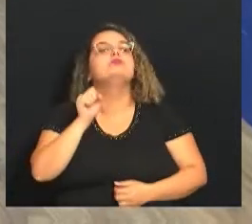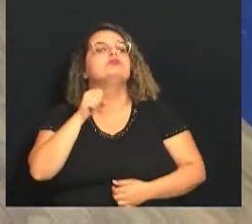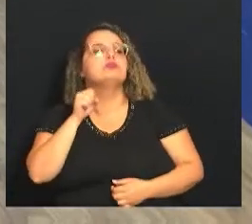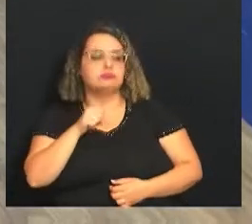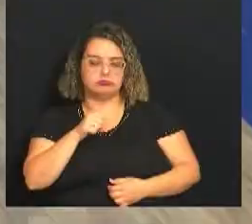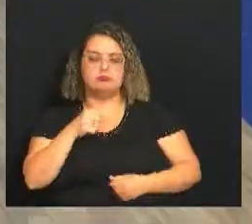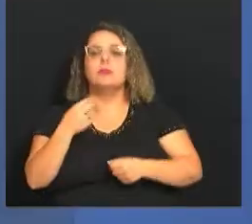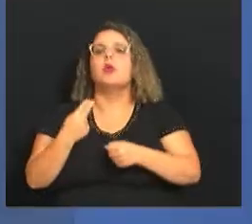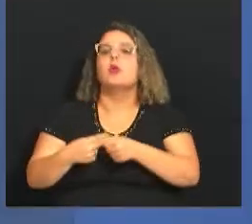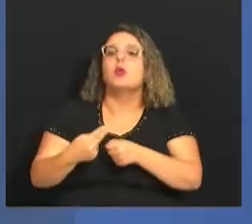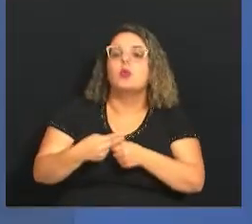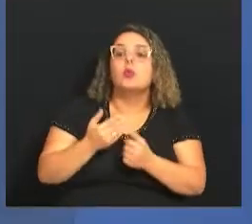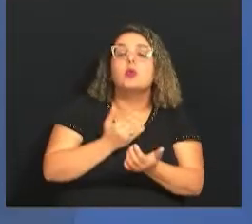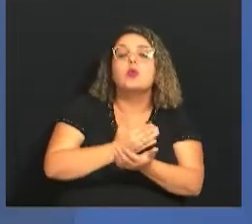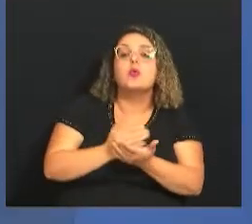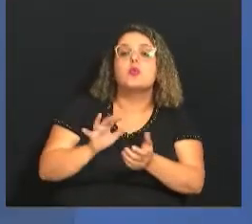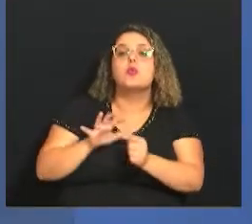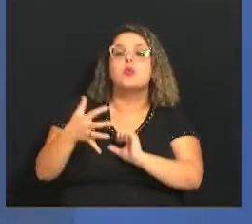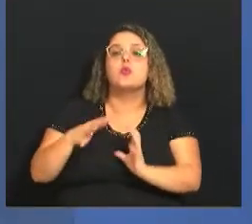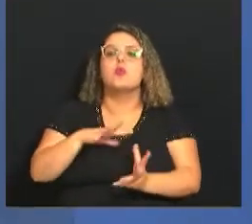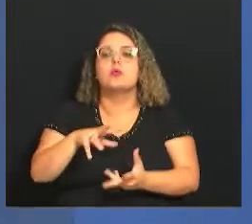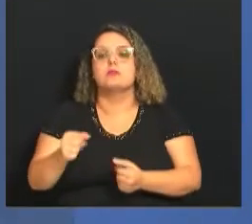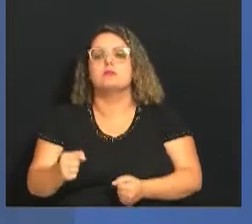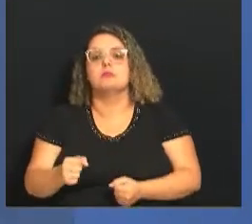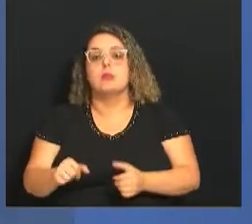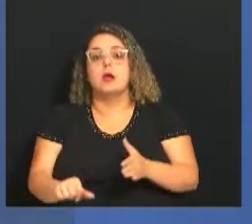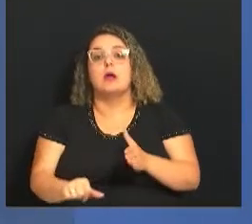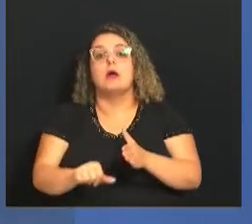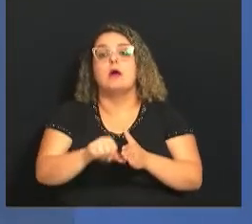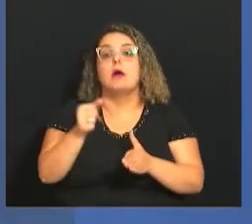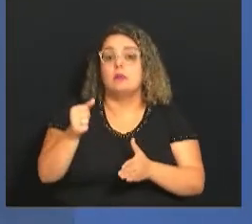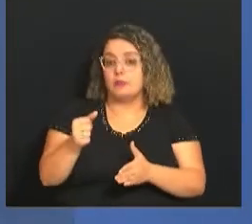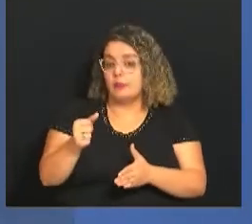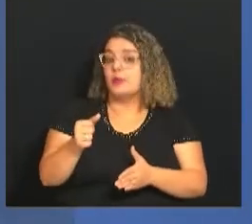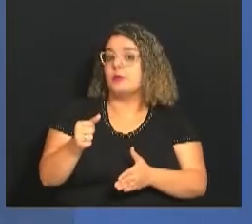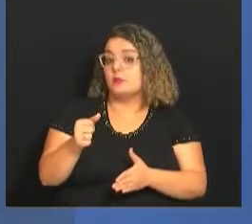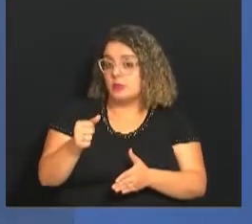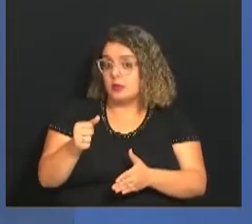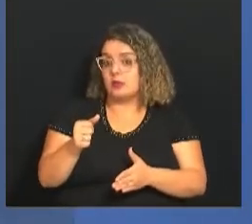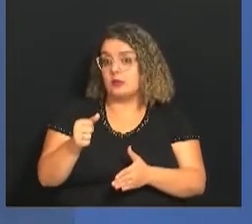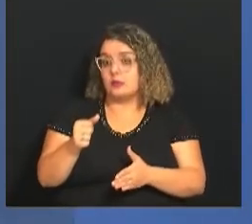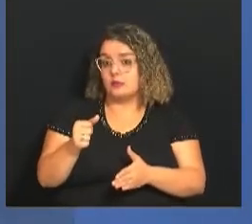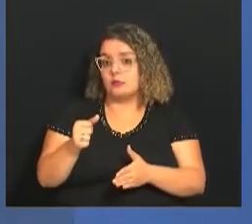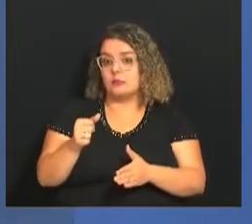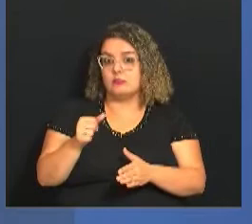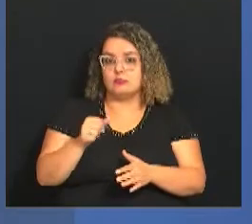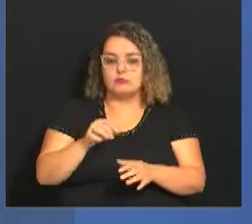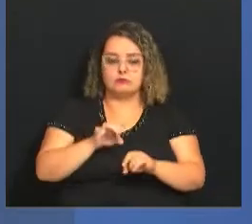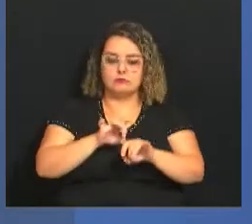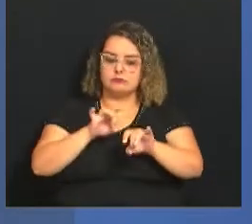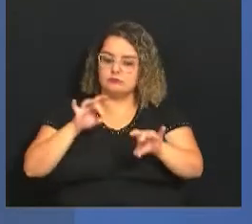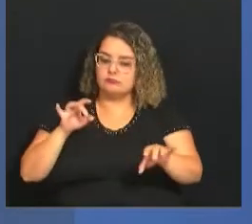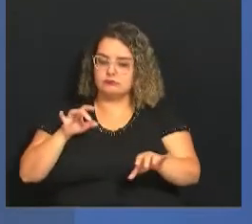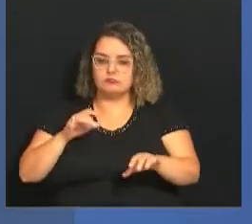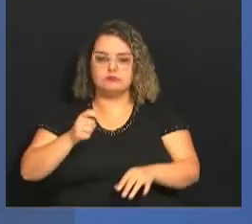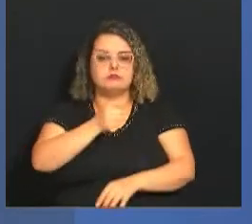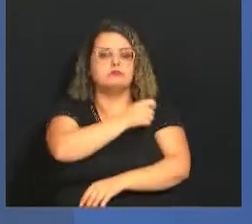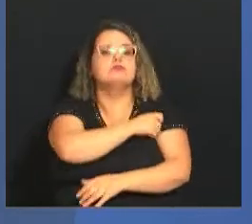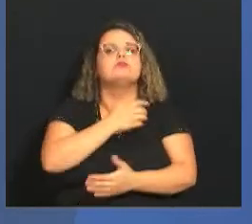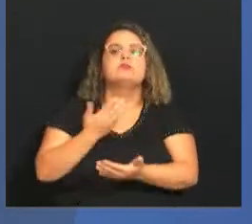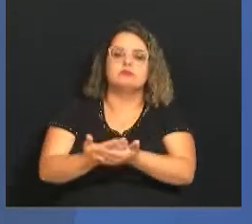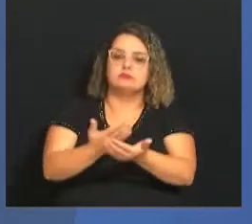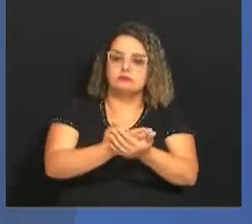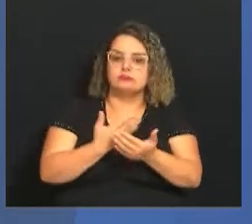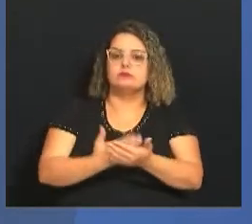início da pandemia, ela foi a primeira, inclusive, a excluir as aulas presenciais, passou para o modelo